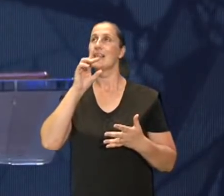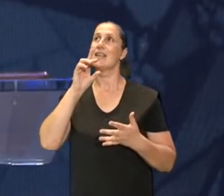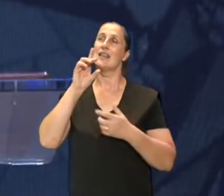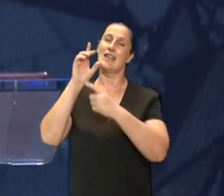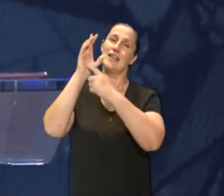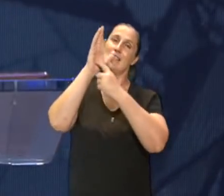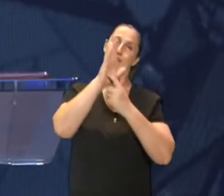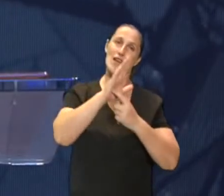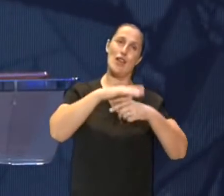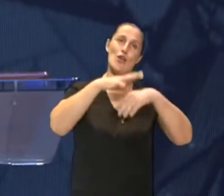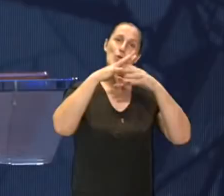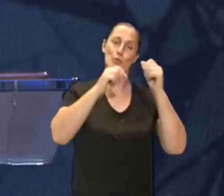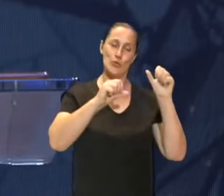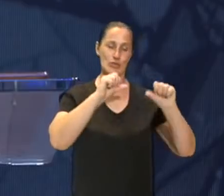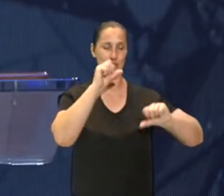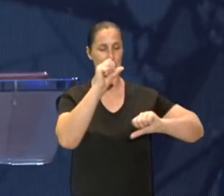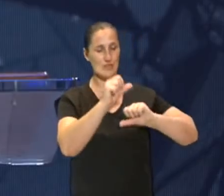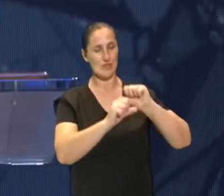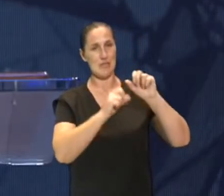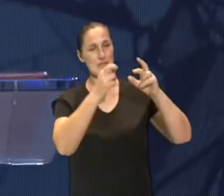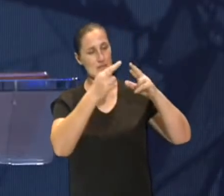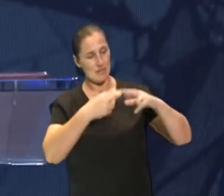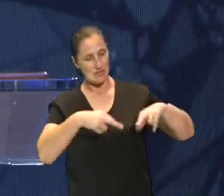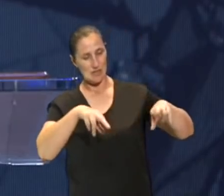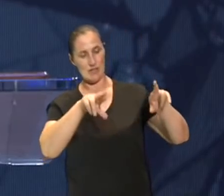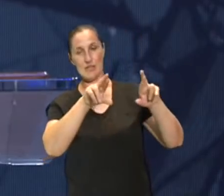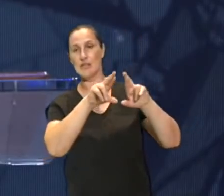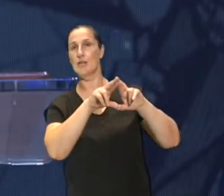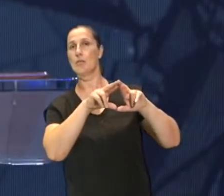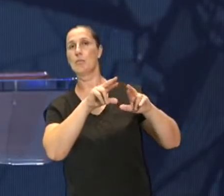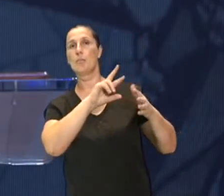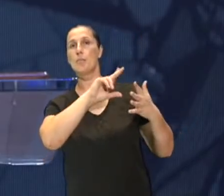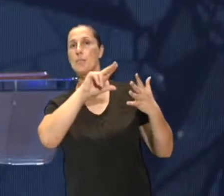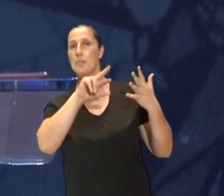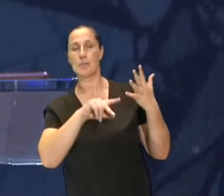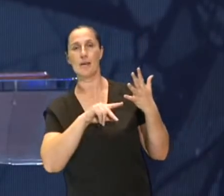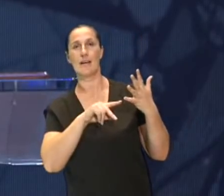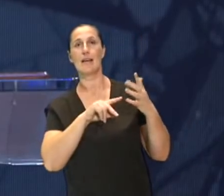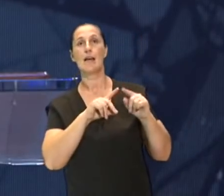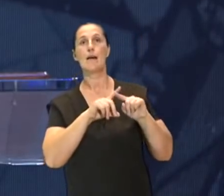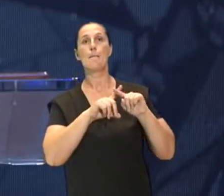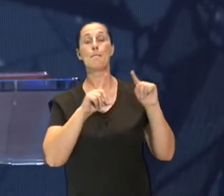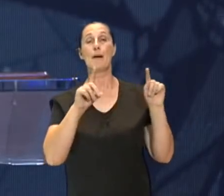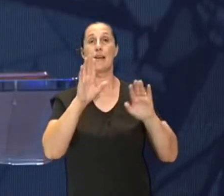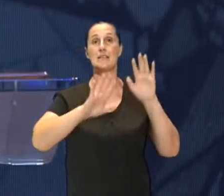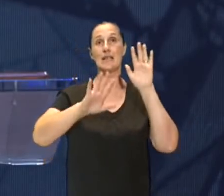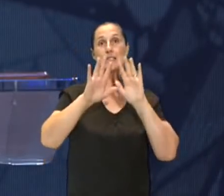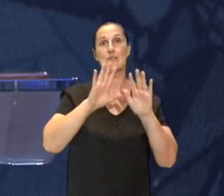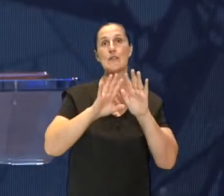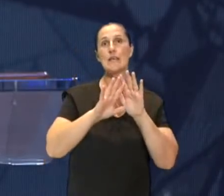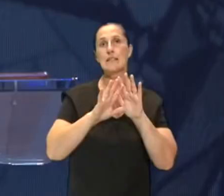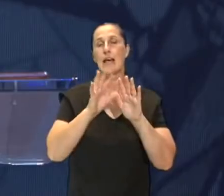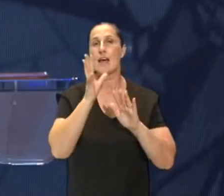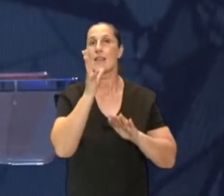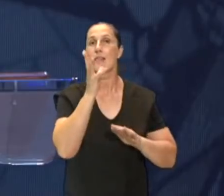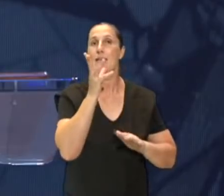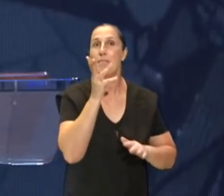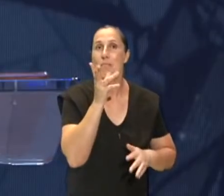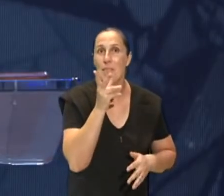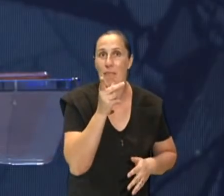revelam cura, transformação, tantas outras coisas. Mas às vezes há um delay entre a promessa de